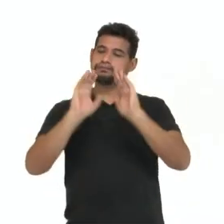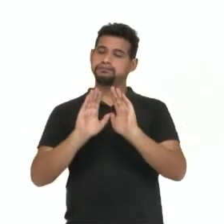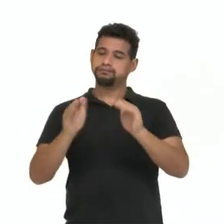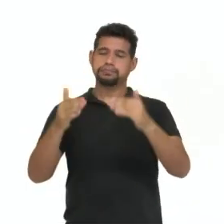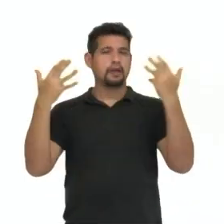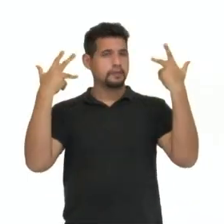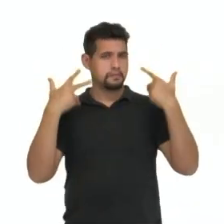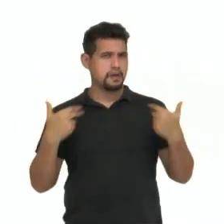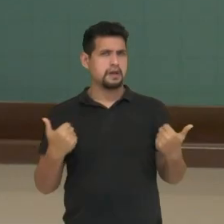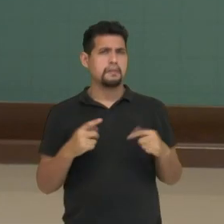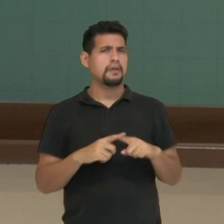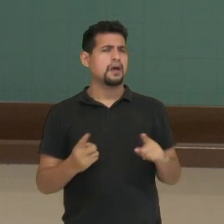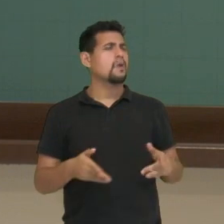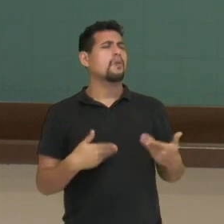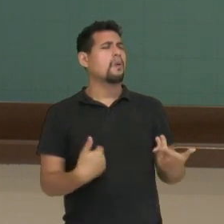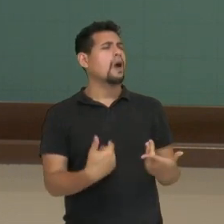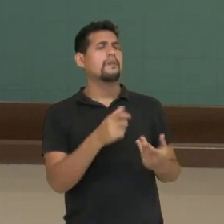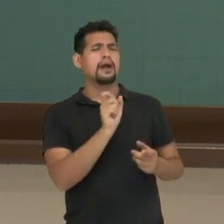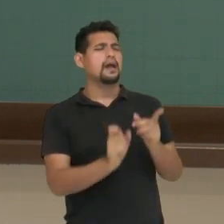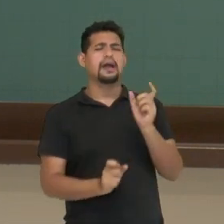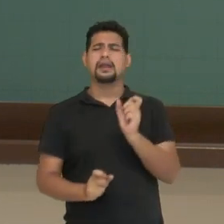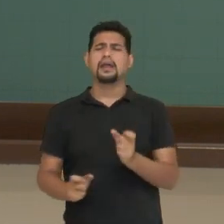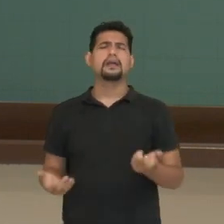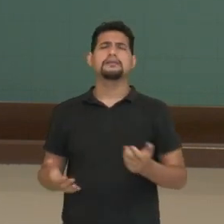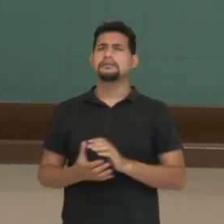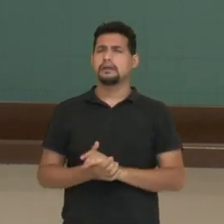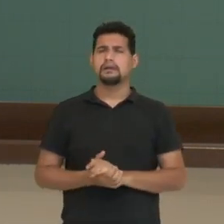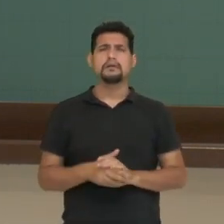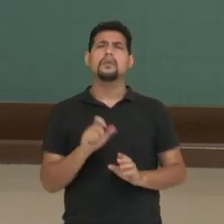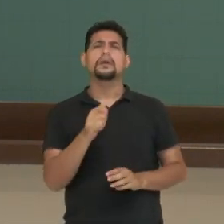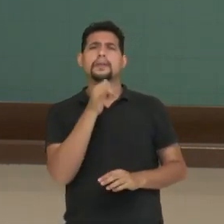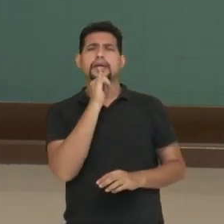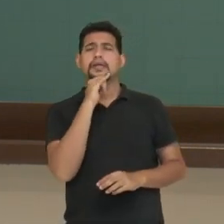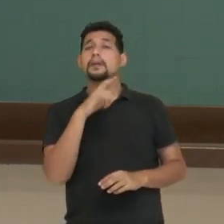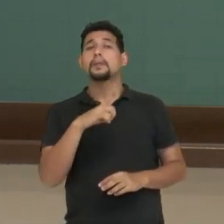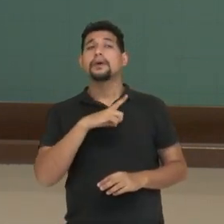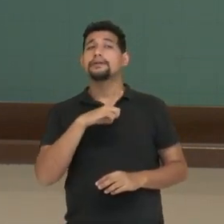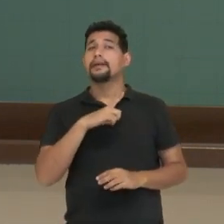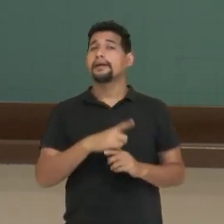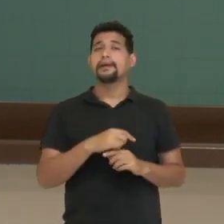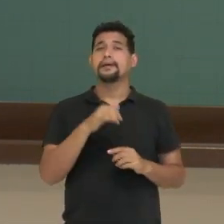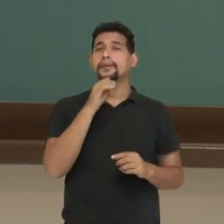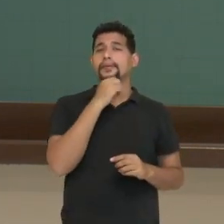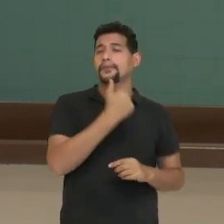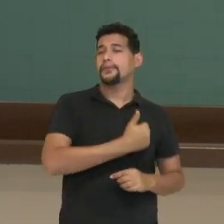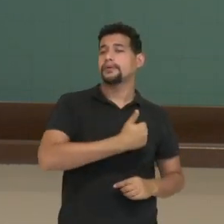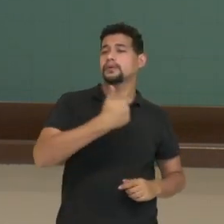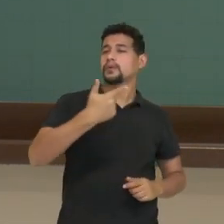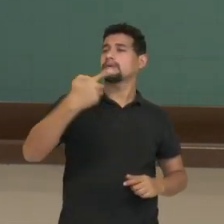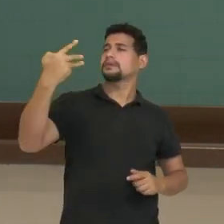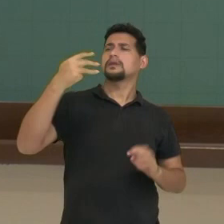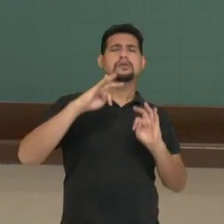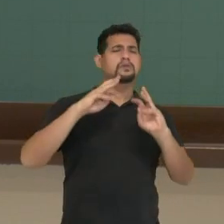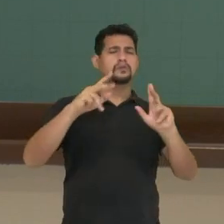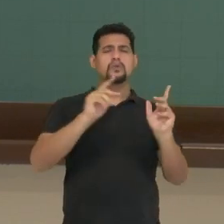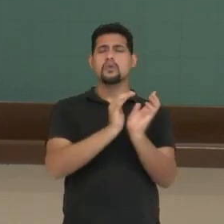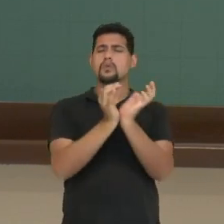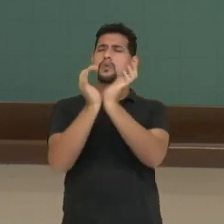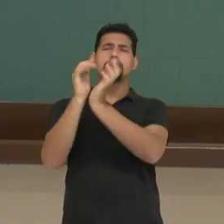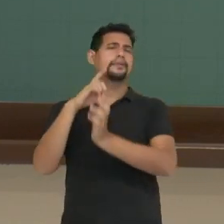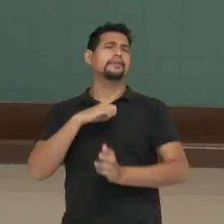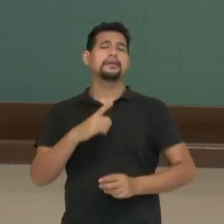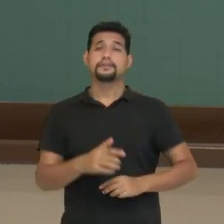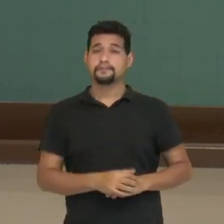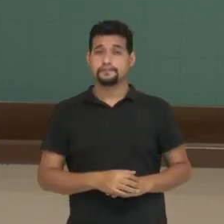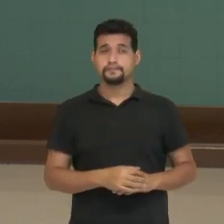animais. Quais seriam essas características, né? O que, por exemplo, poderia estar aqui que todos esses grupos irão ter?